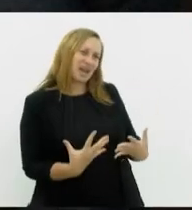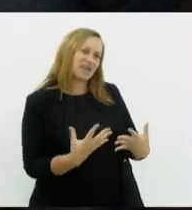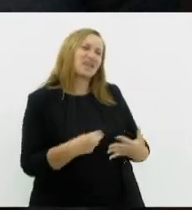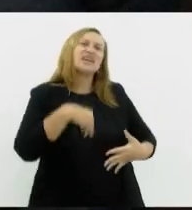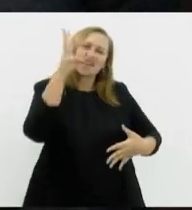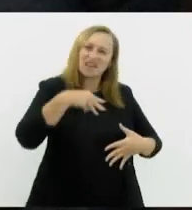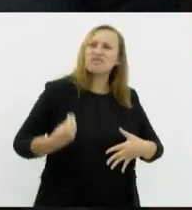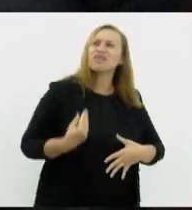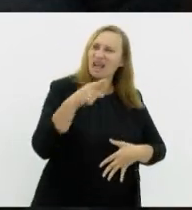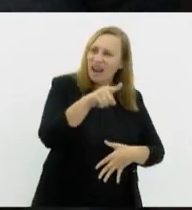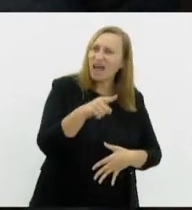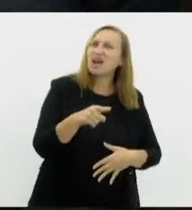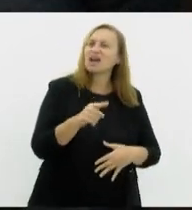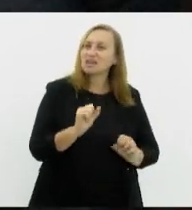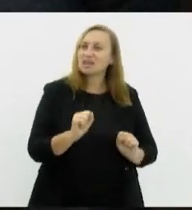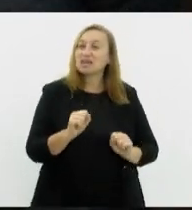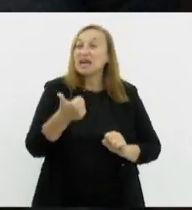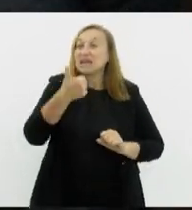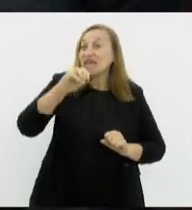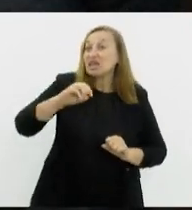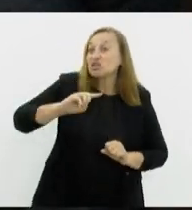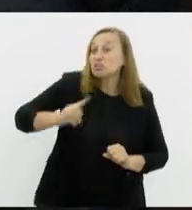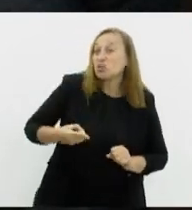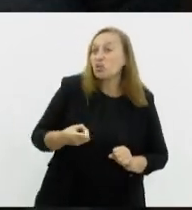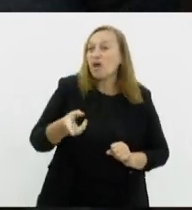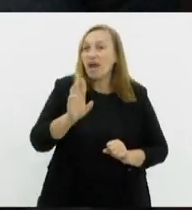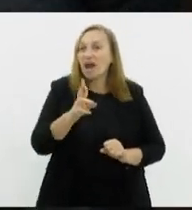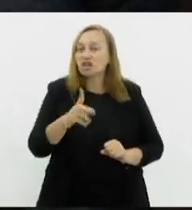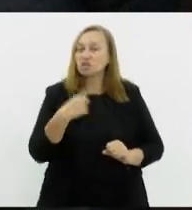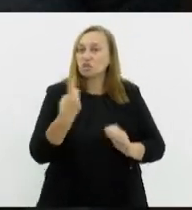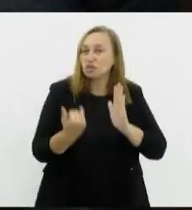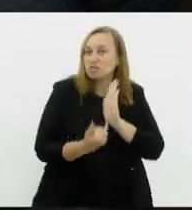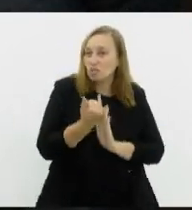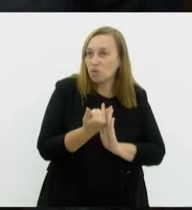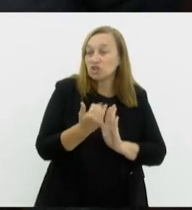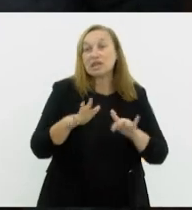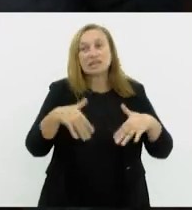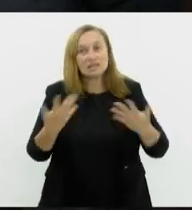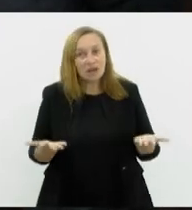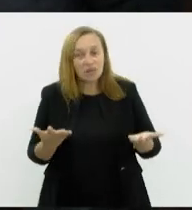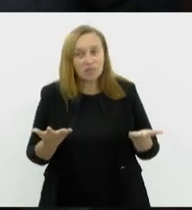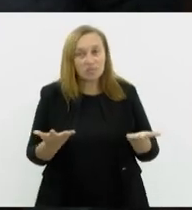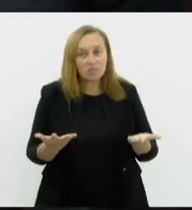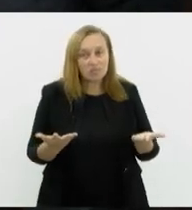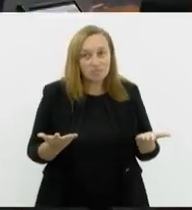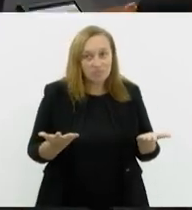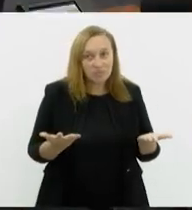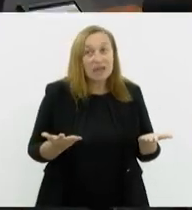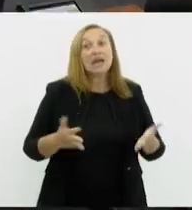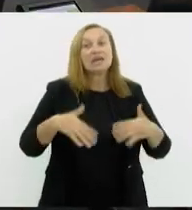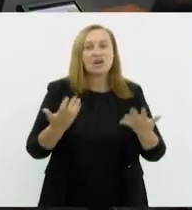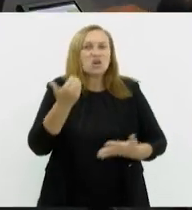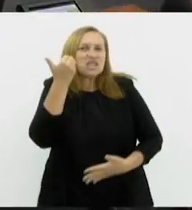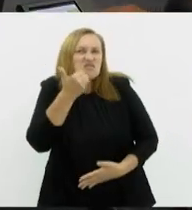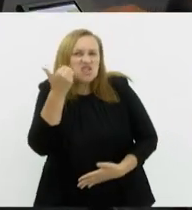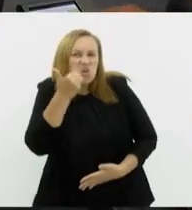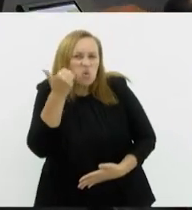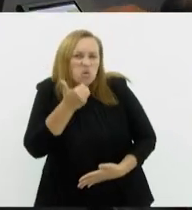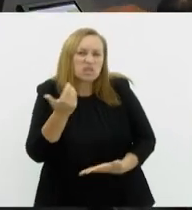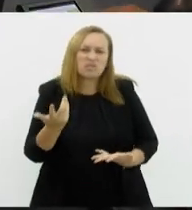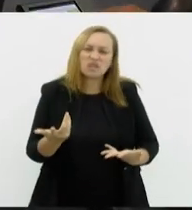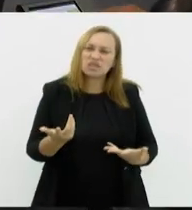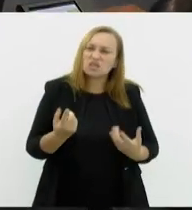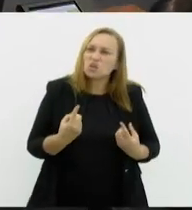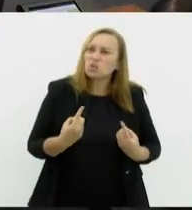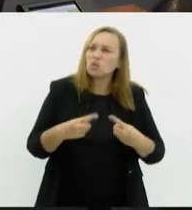esteja, custou 10 mil reais do nosso imposto. Então, nosso, eu não posso deixar de manifestar, deputado, contra essa pouca vergonha, contra